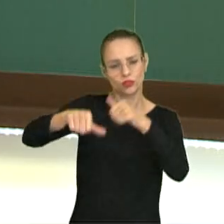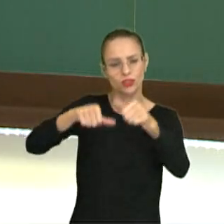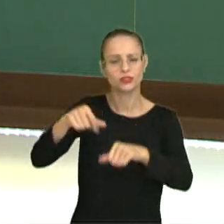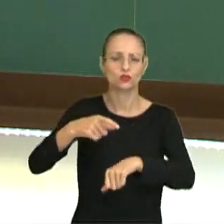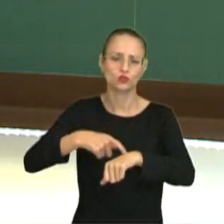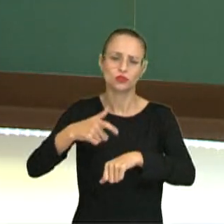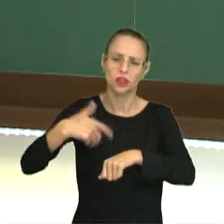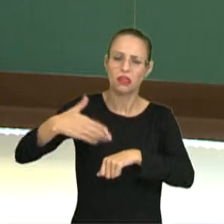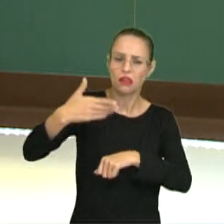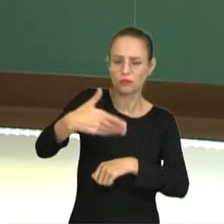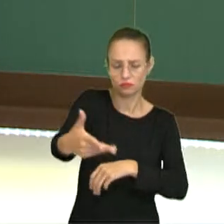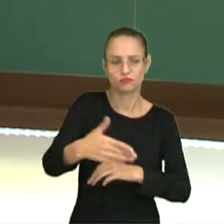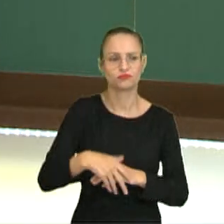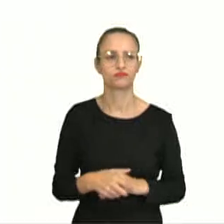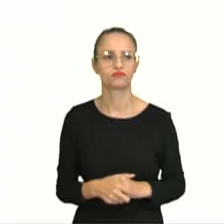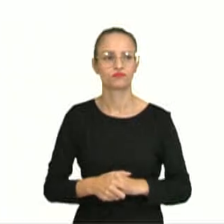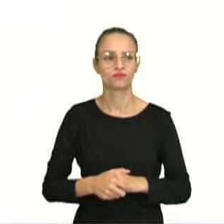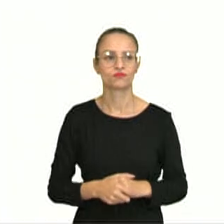temporal.